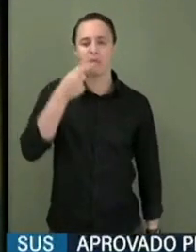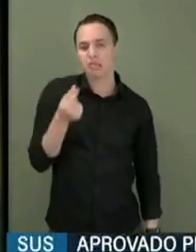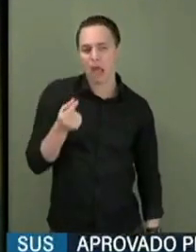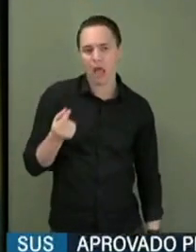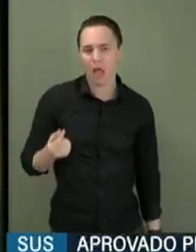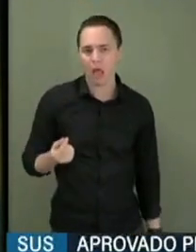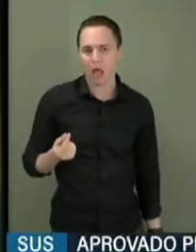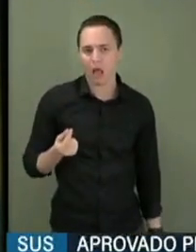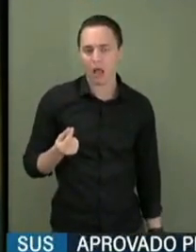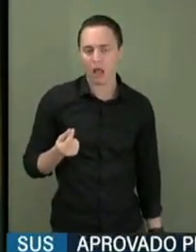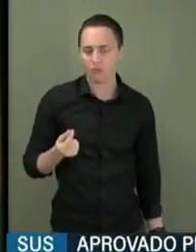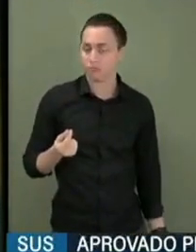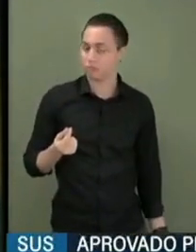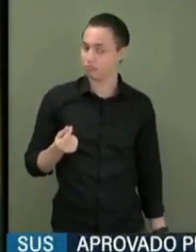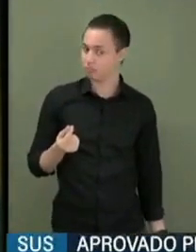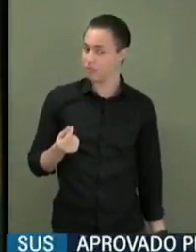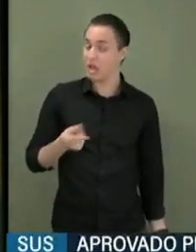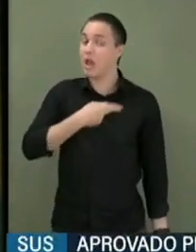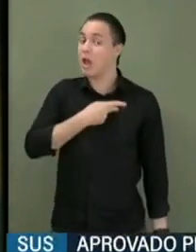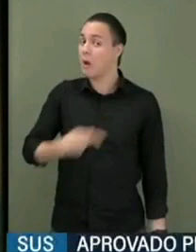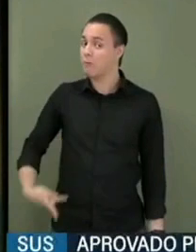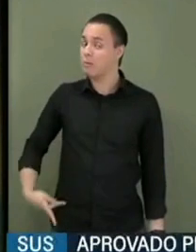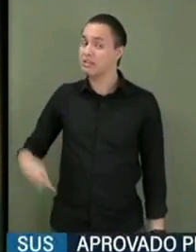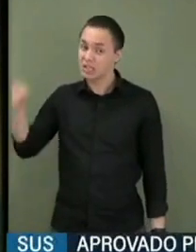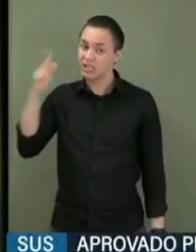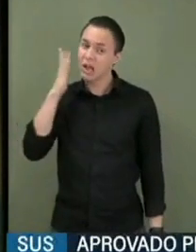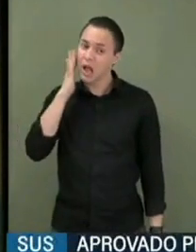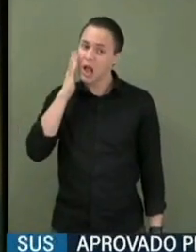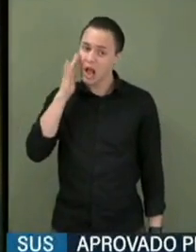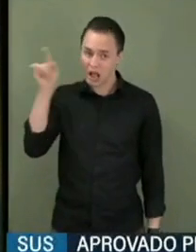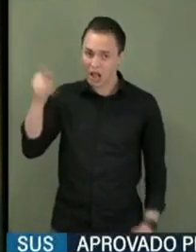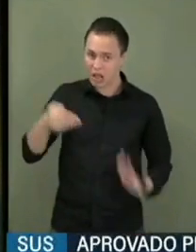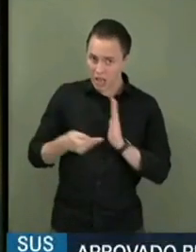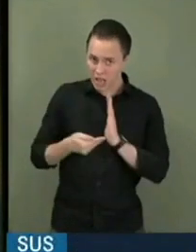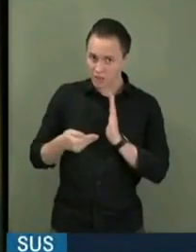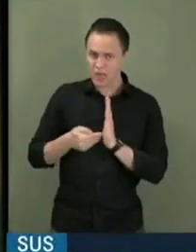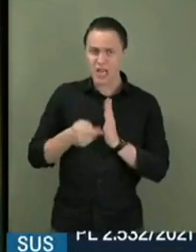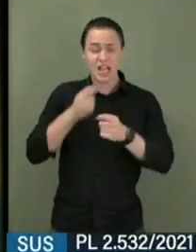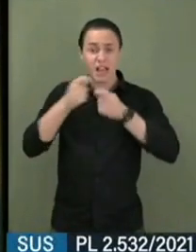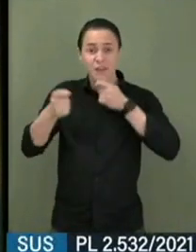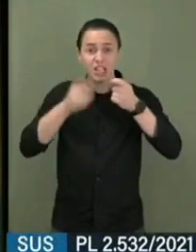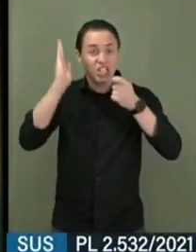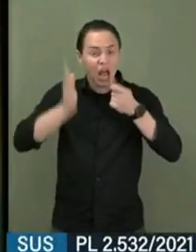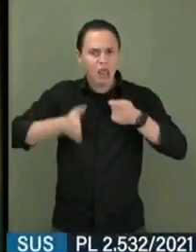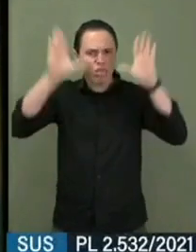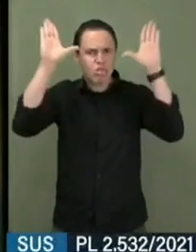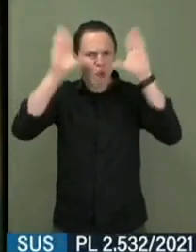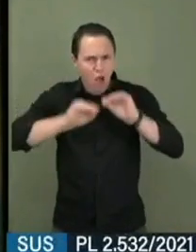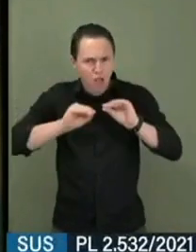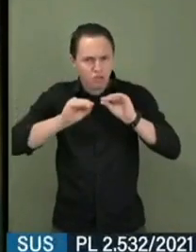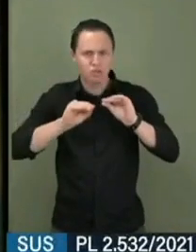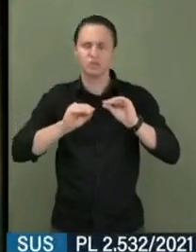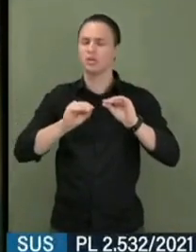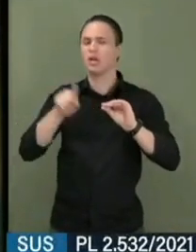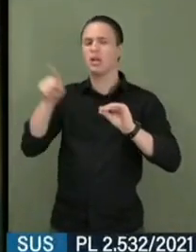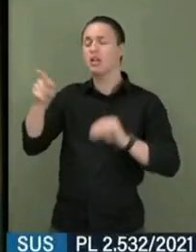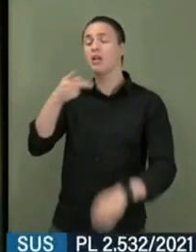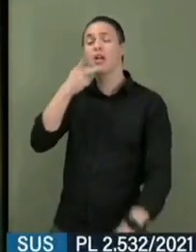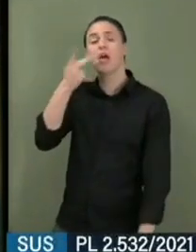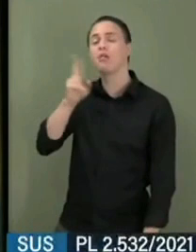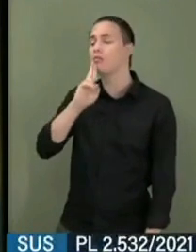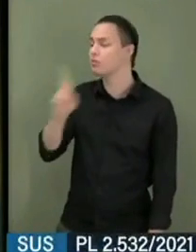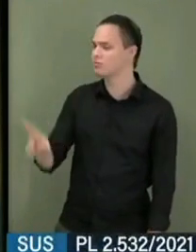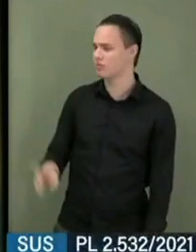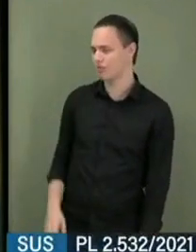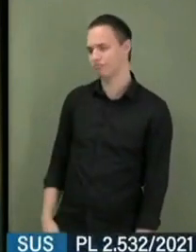E aí o presidente da Câmara, numa entrevista já à noite, diz que está